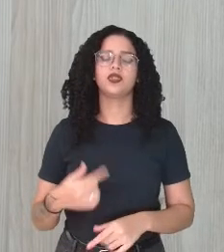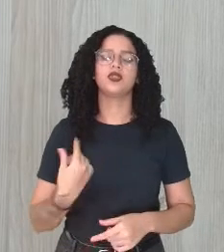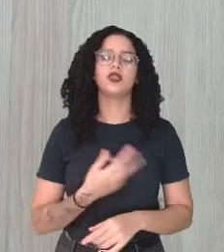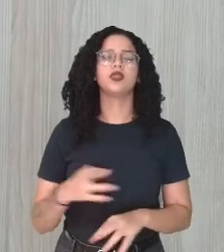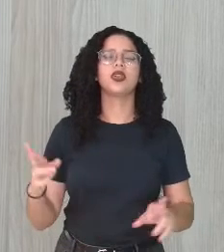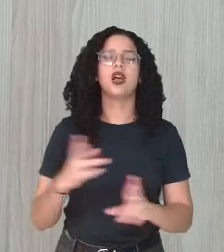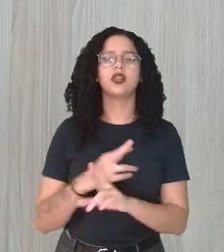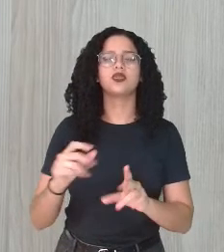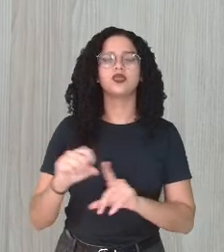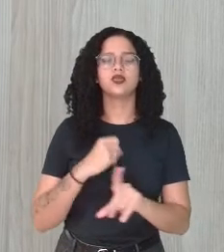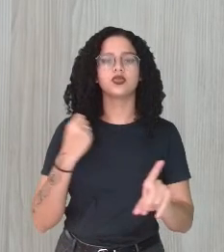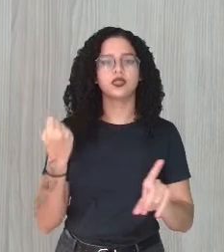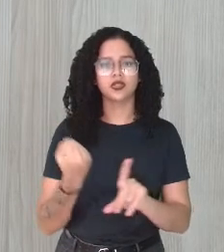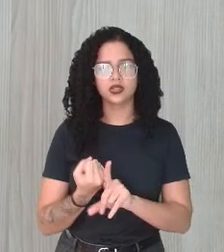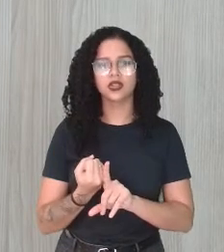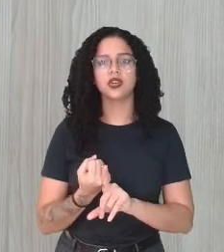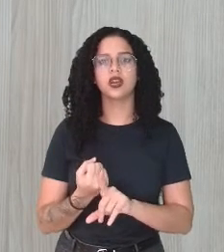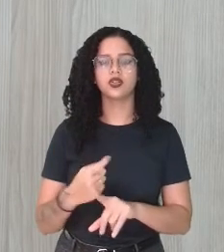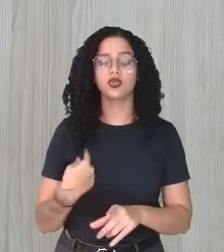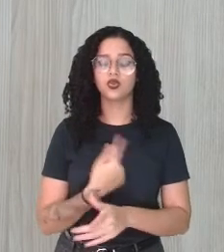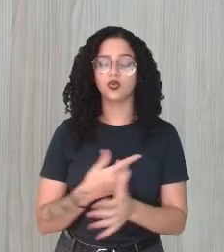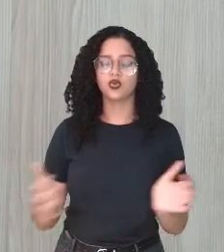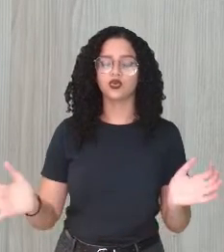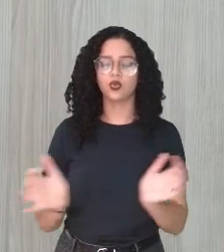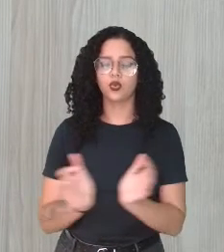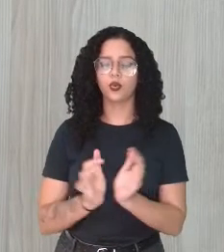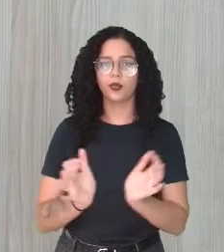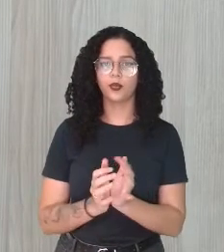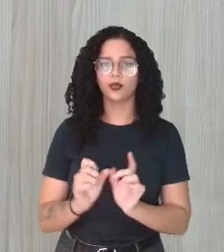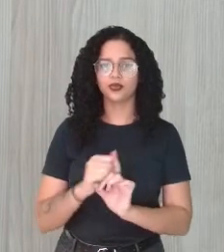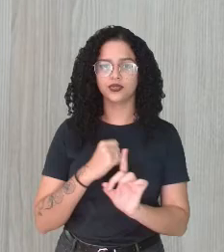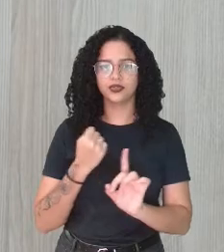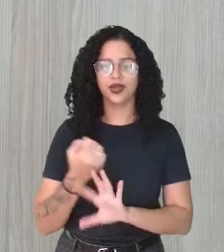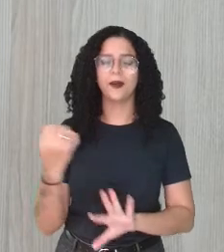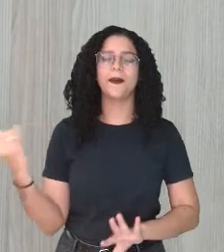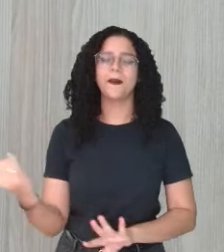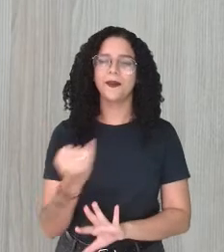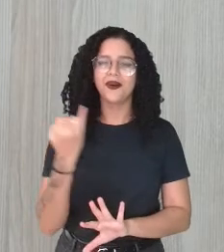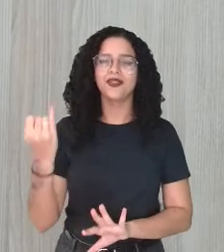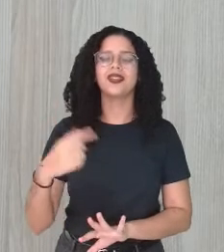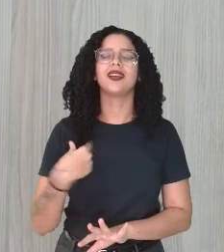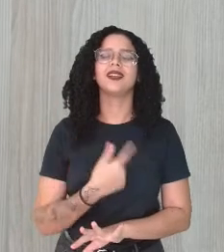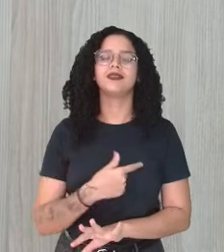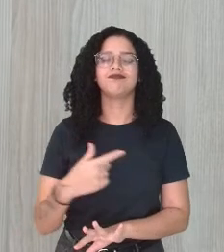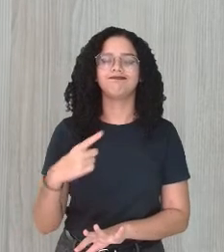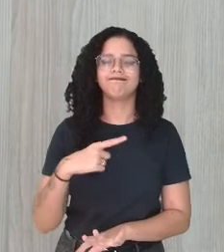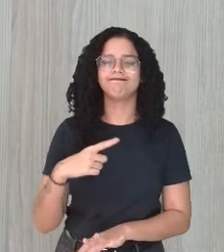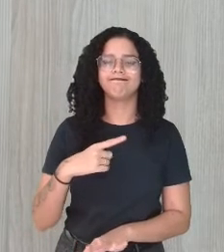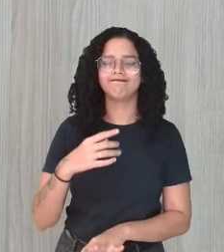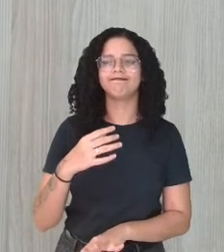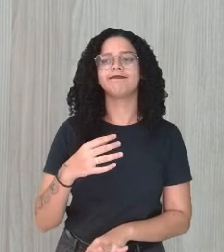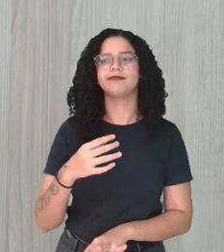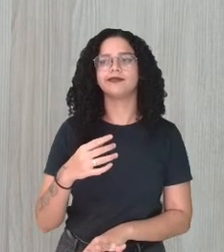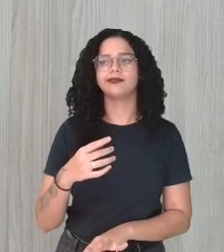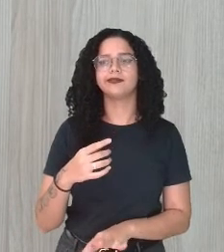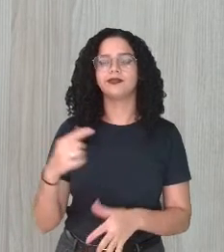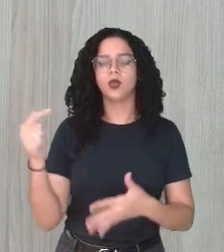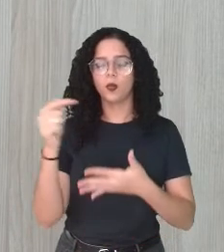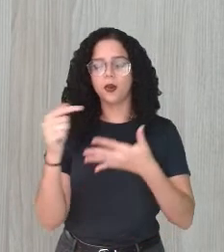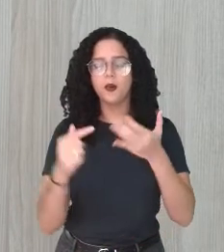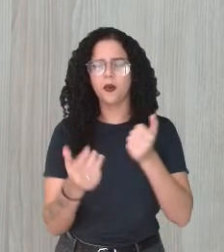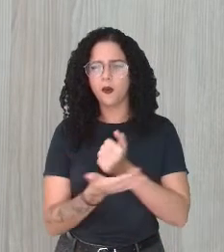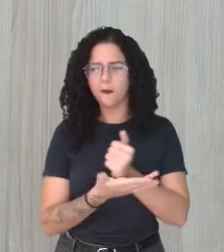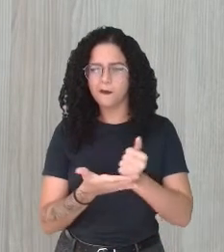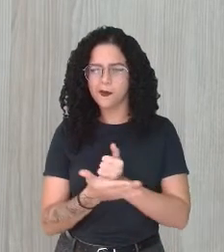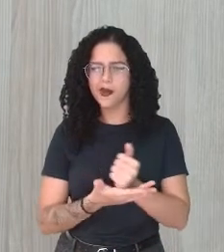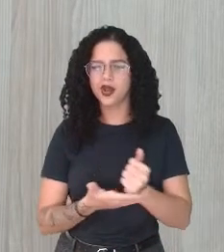relações sociais, nos nossos grupos sociais. Então, é importante a gente colocar aqui que o viés, né, da